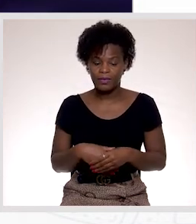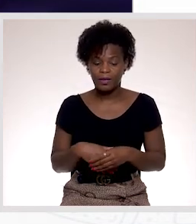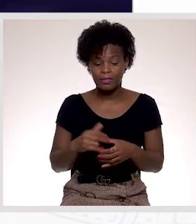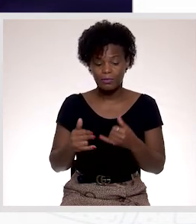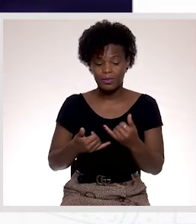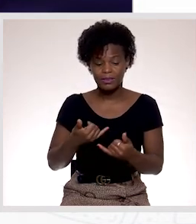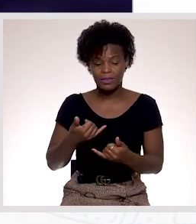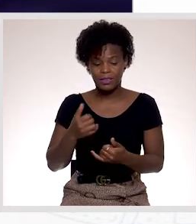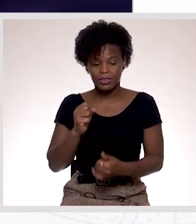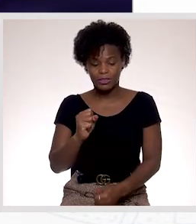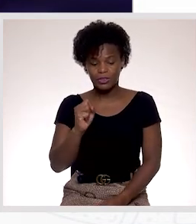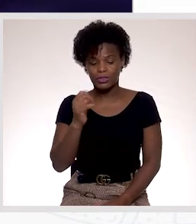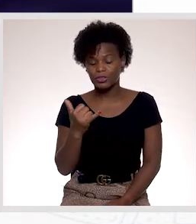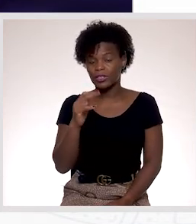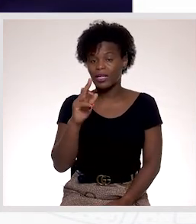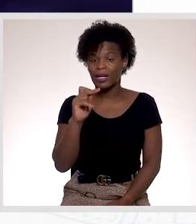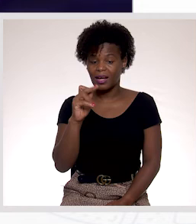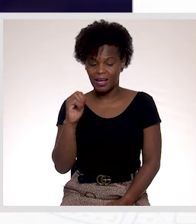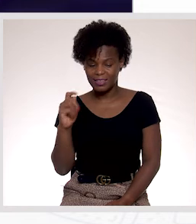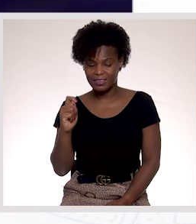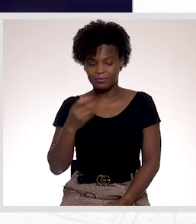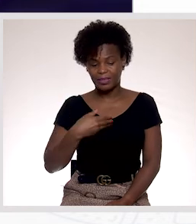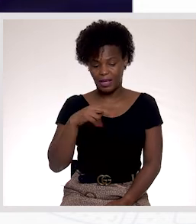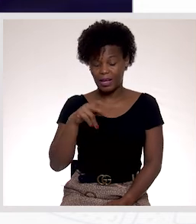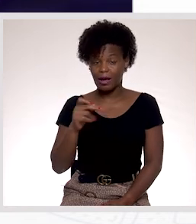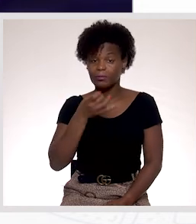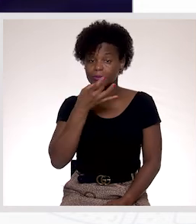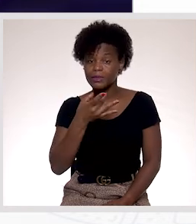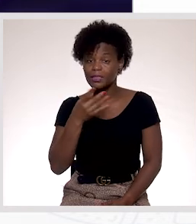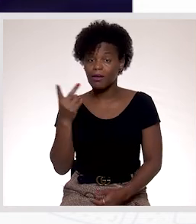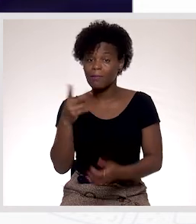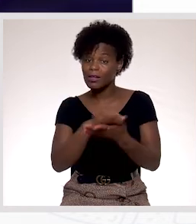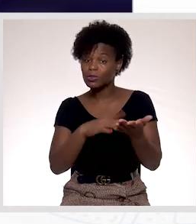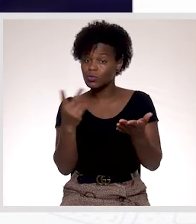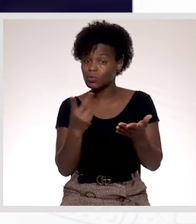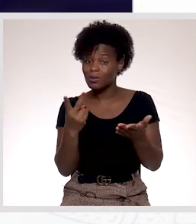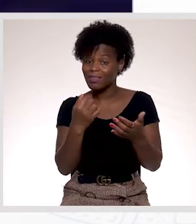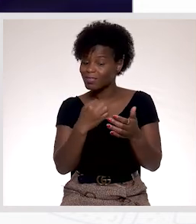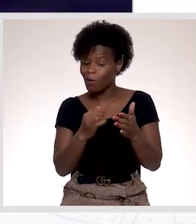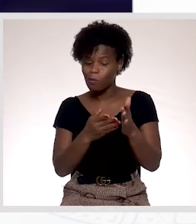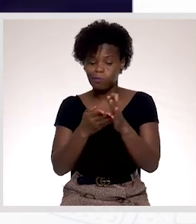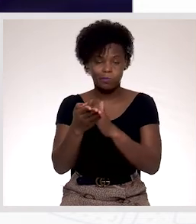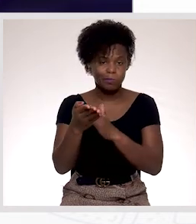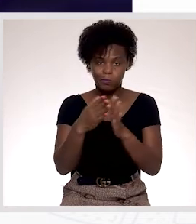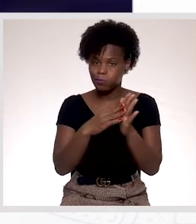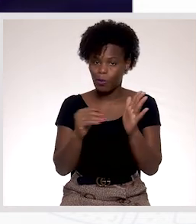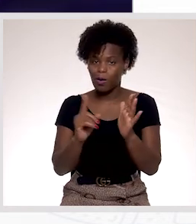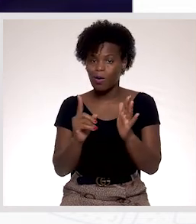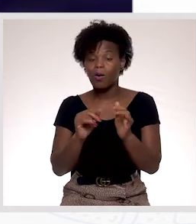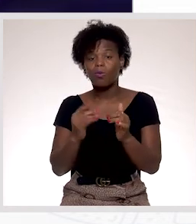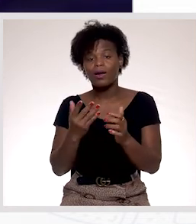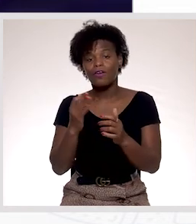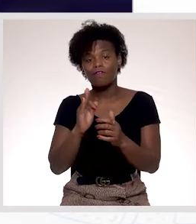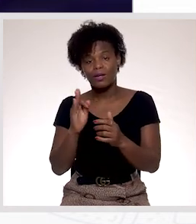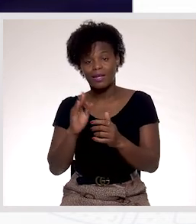Girase DNA é usada para garantir que as áreas de cadeia dupla no exterior da forquilha de replicação não façam novelos. Uma vez